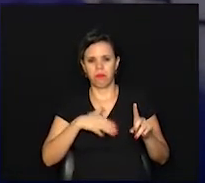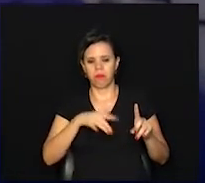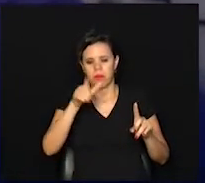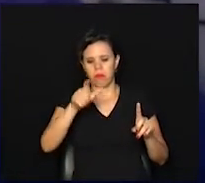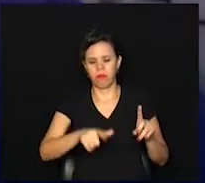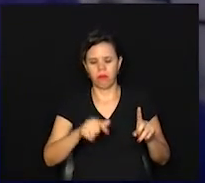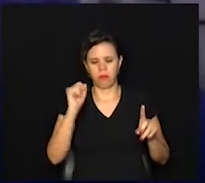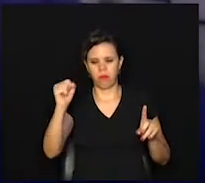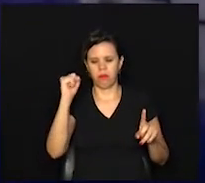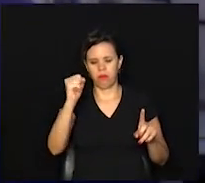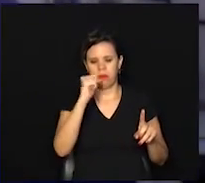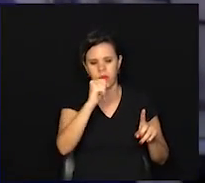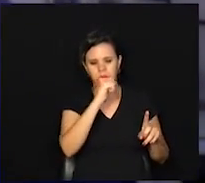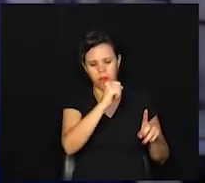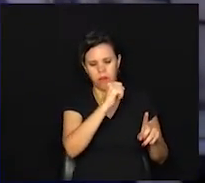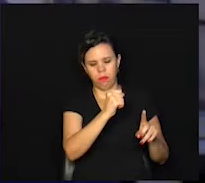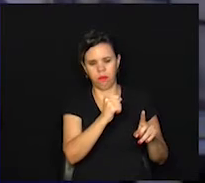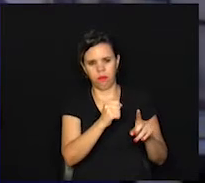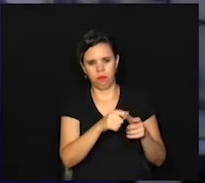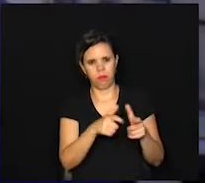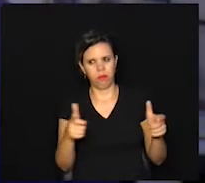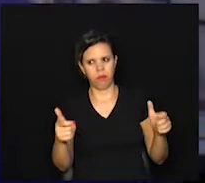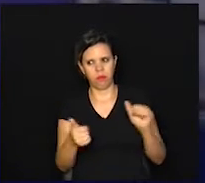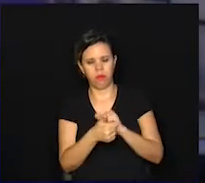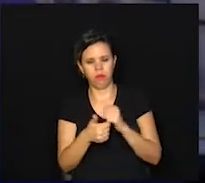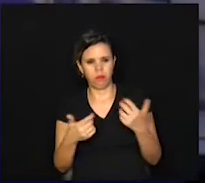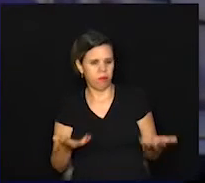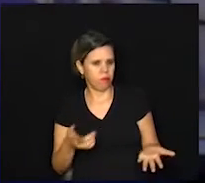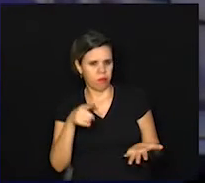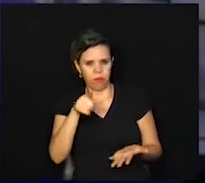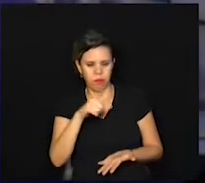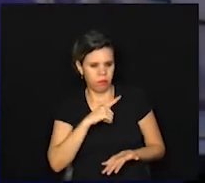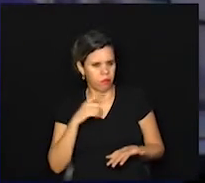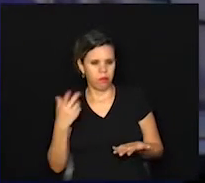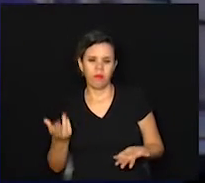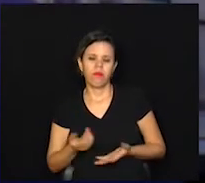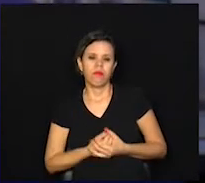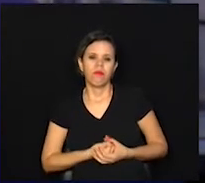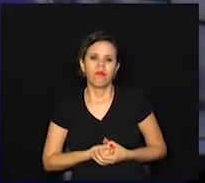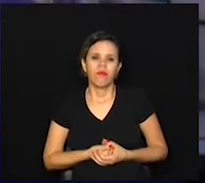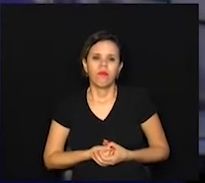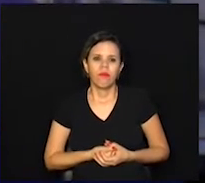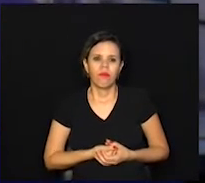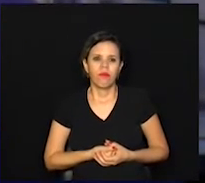genocida dessa qualidade, né? E você tem, né,